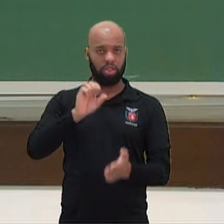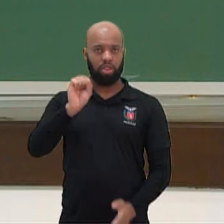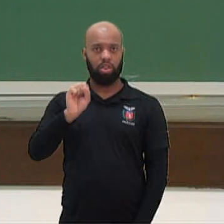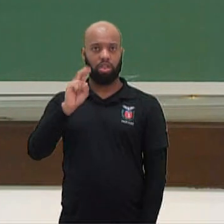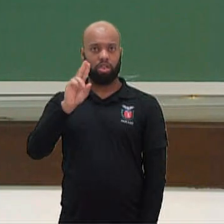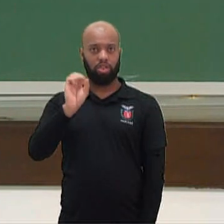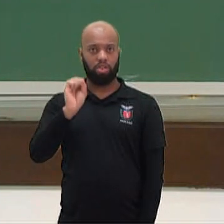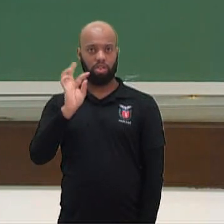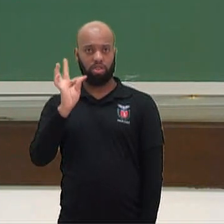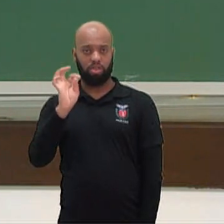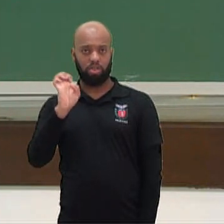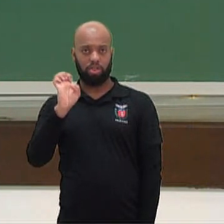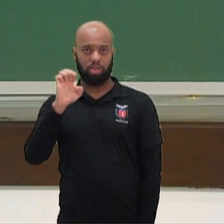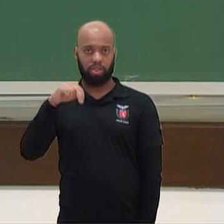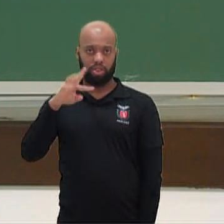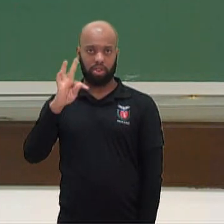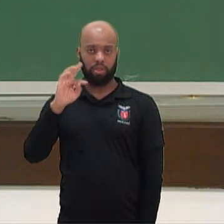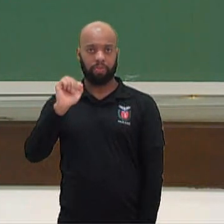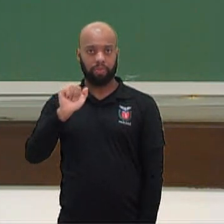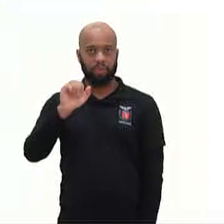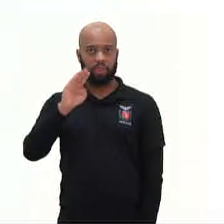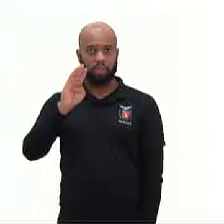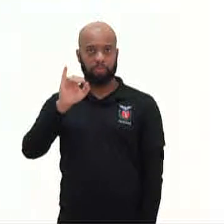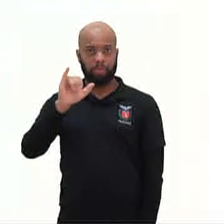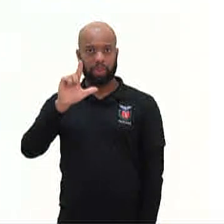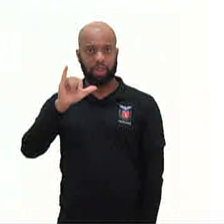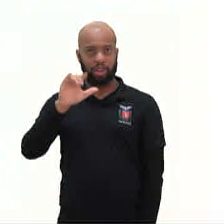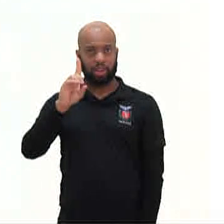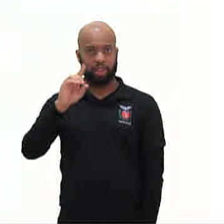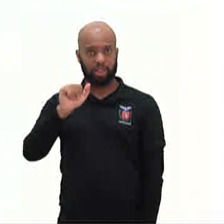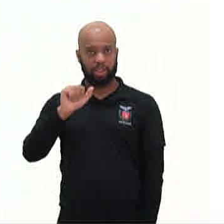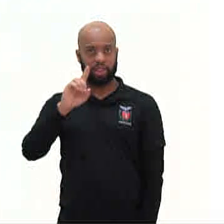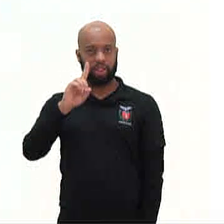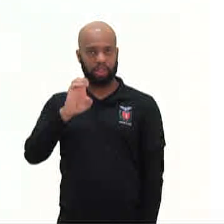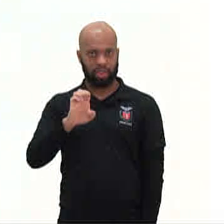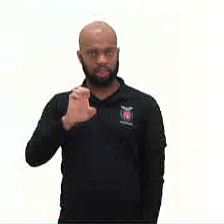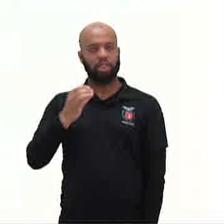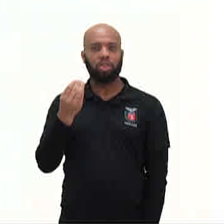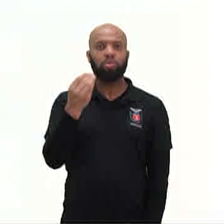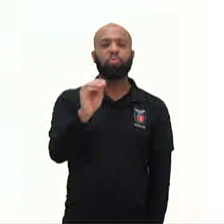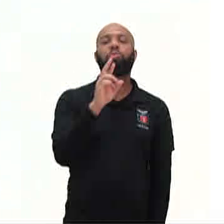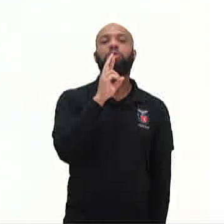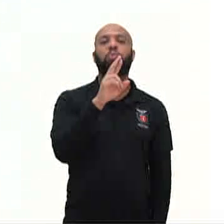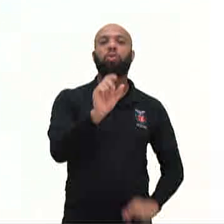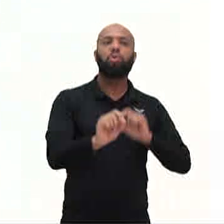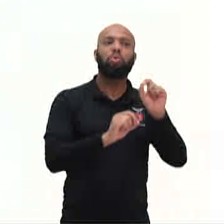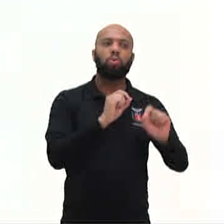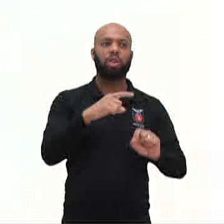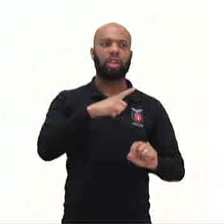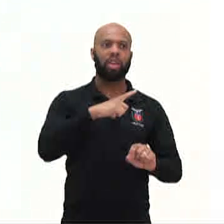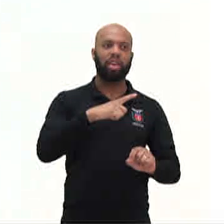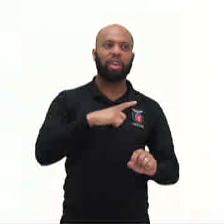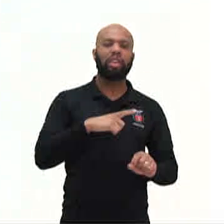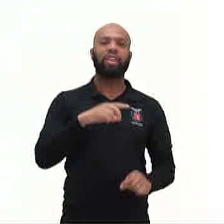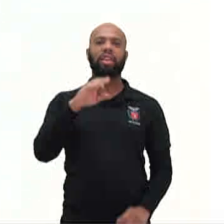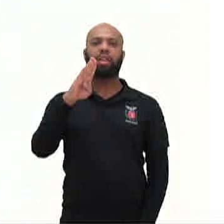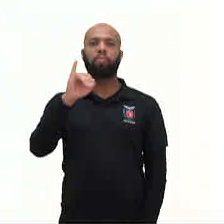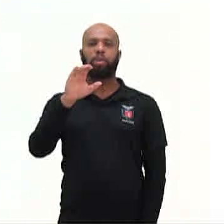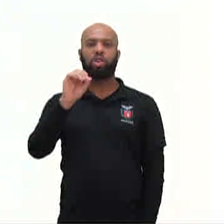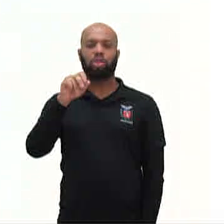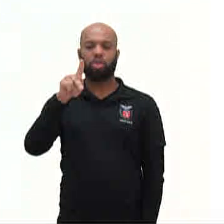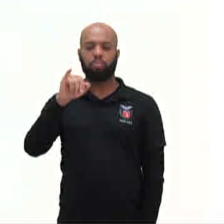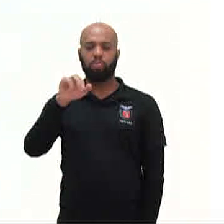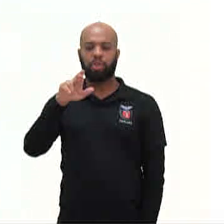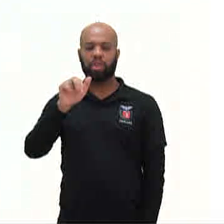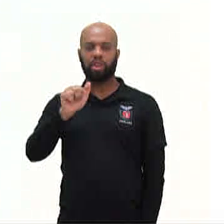Então, se você colocou lá, estão relacionados à grande biodiversidade da região por meio da biopirataria e também extração de